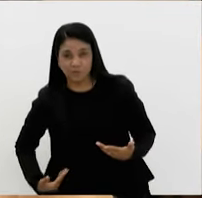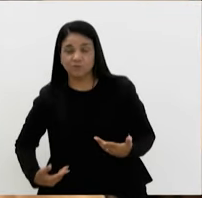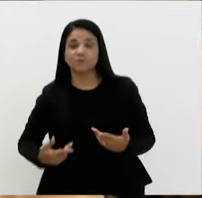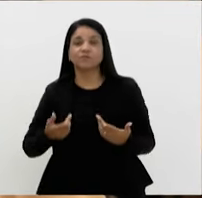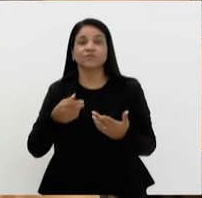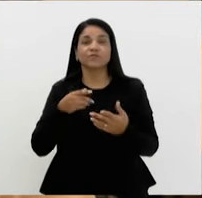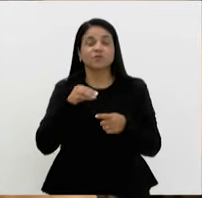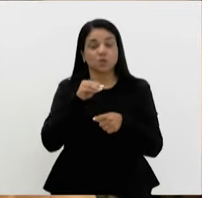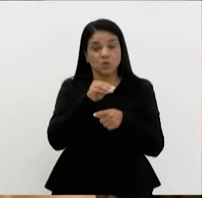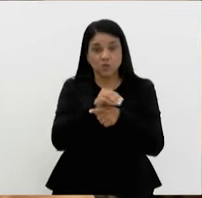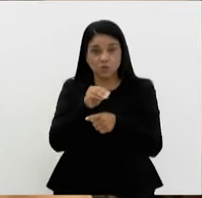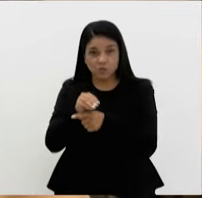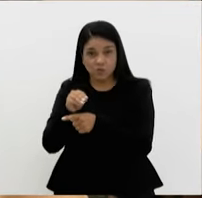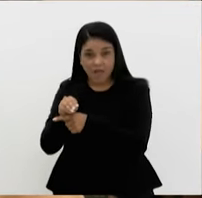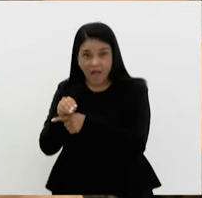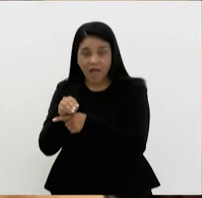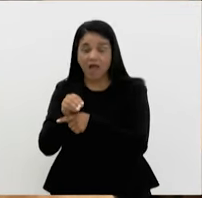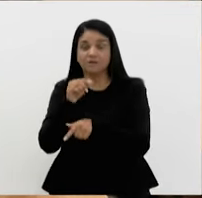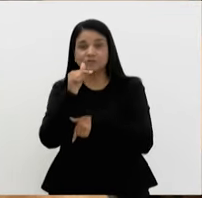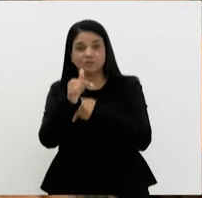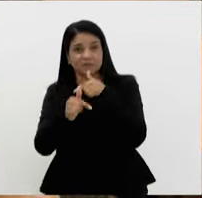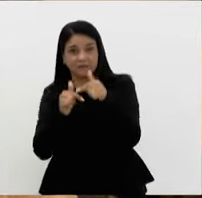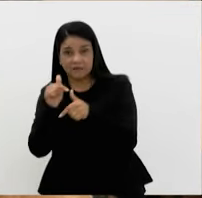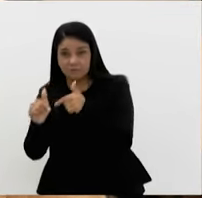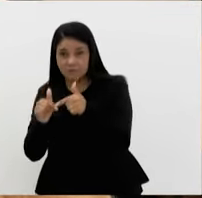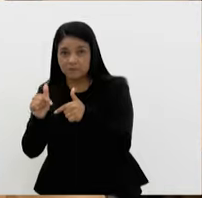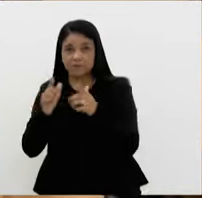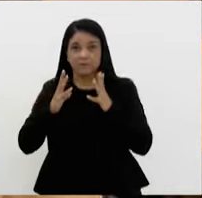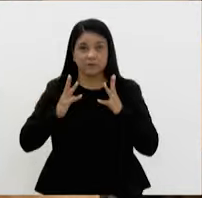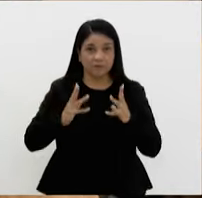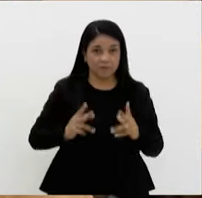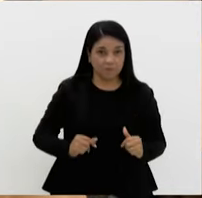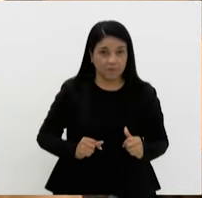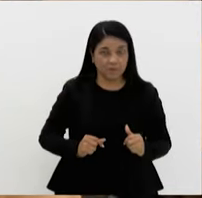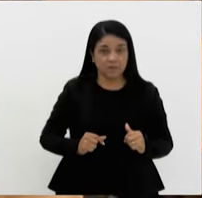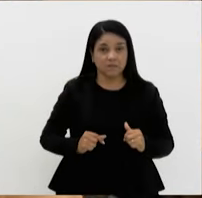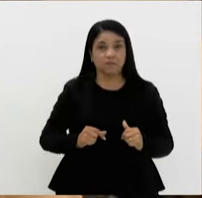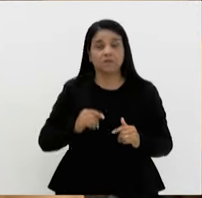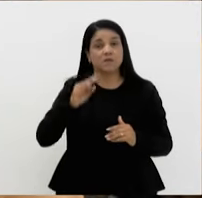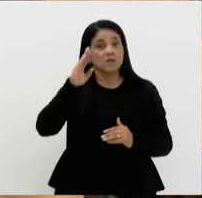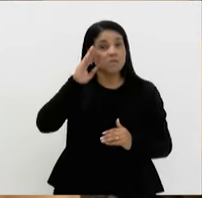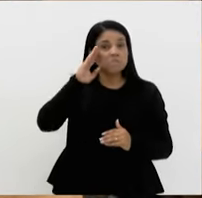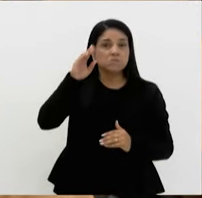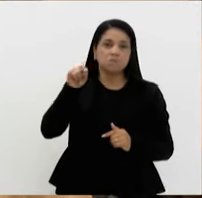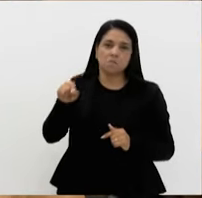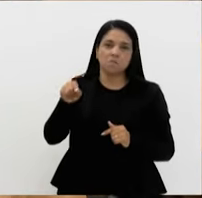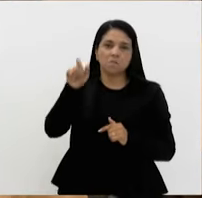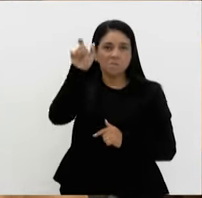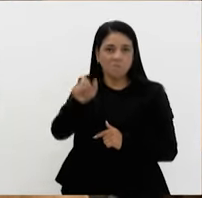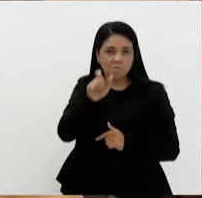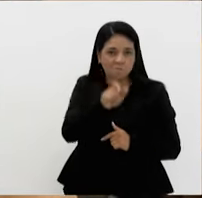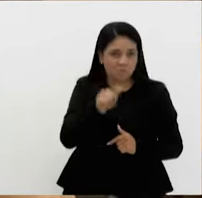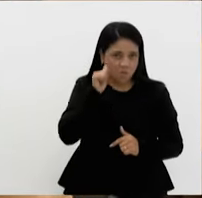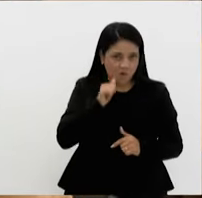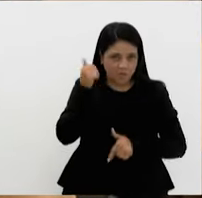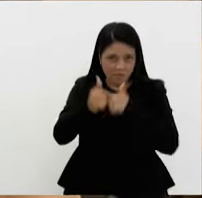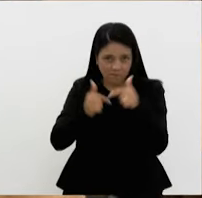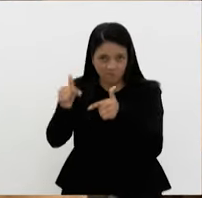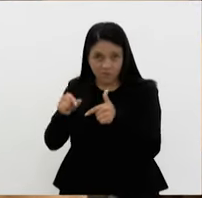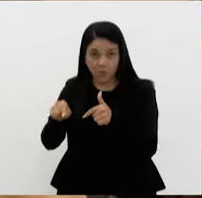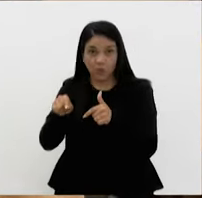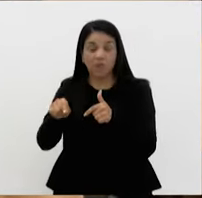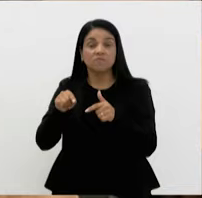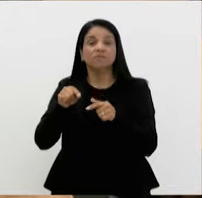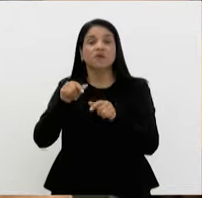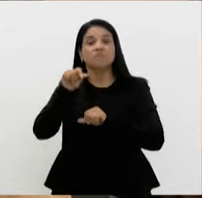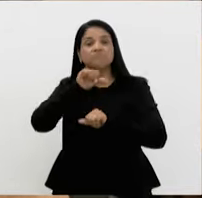de cuidado e de limpeza, que muitas vezes são essencialmente femininos, eles viraram políticas públicas de